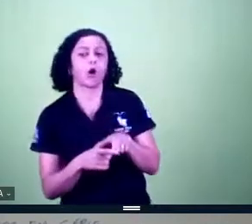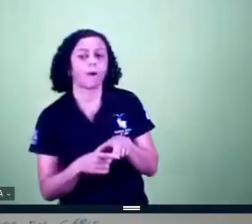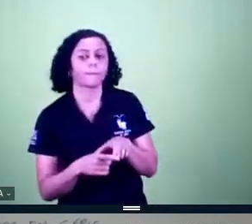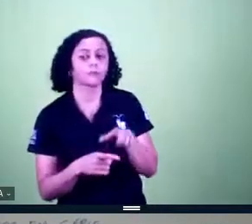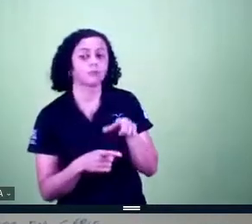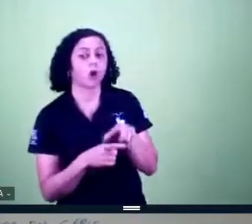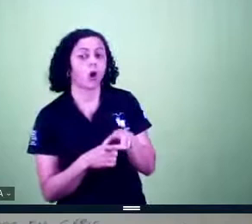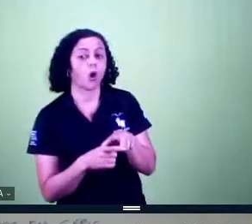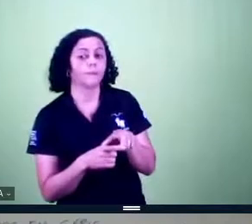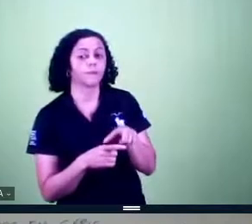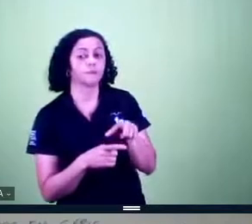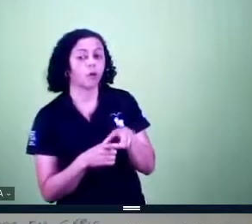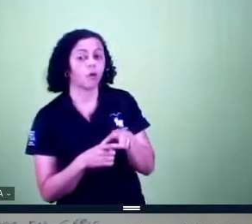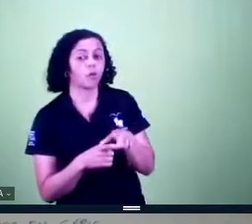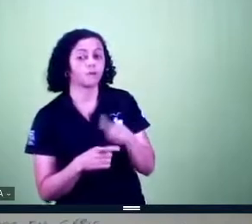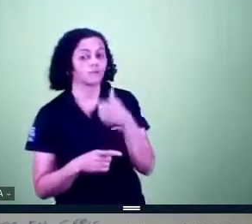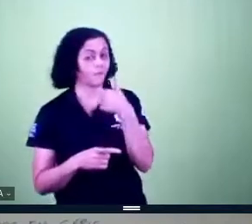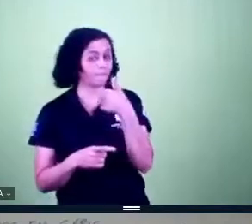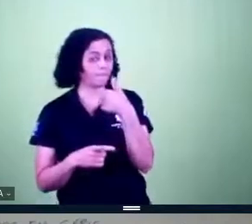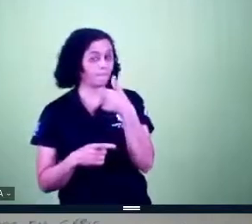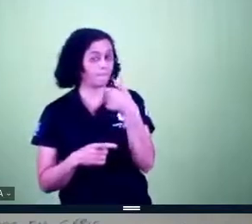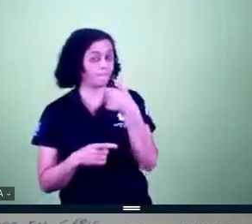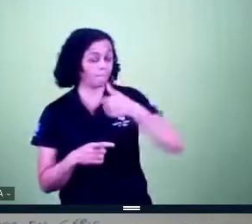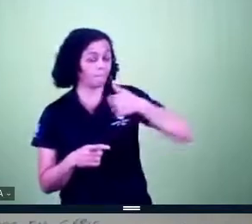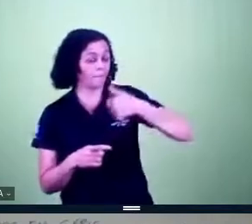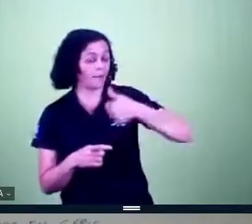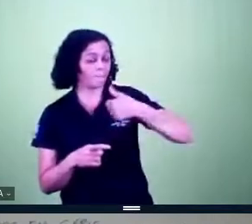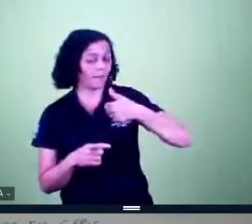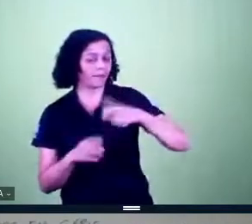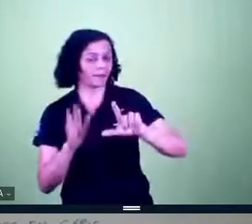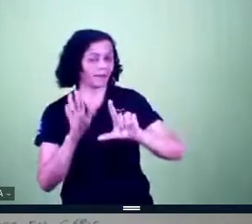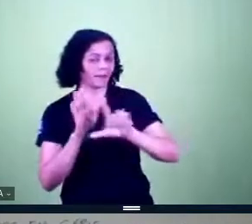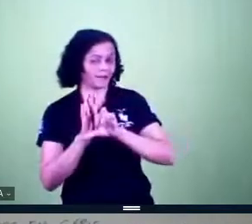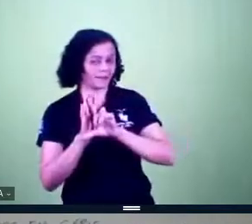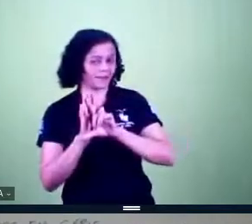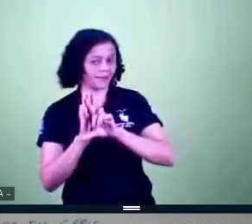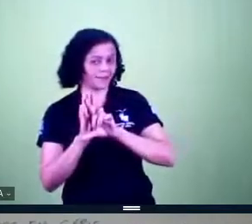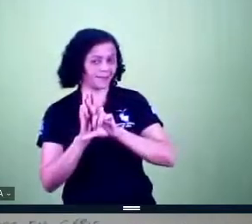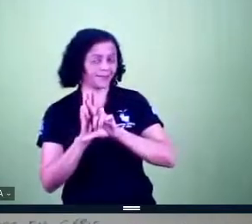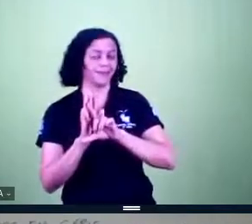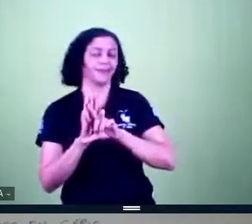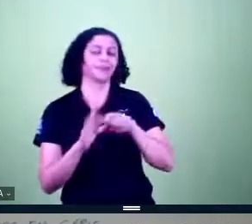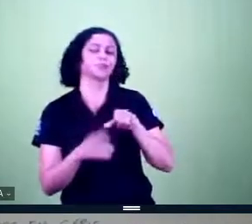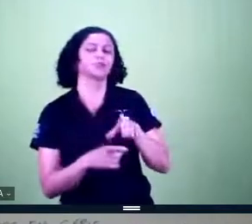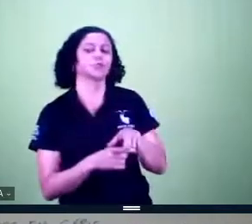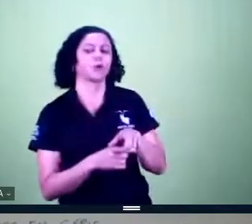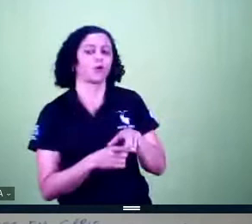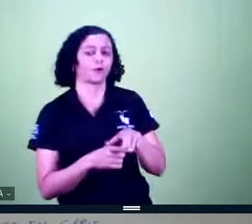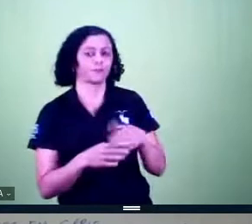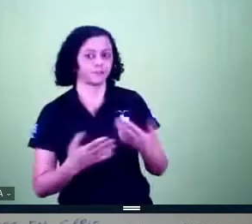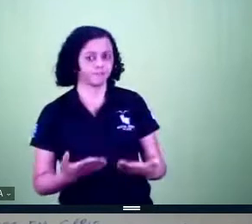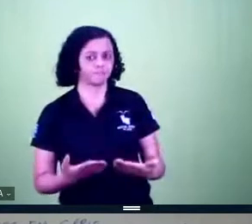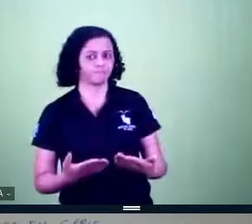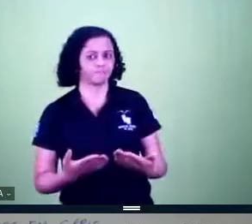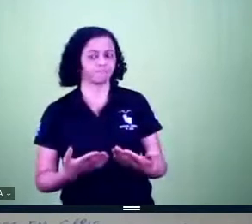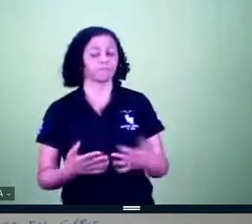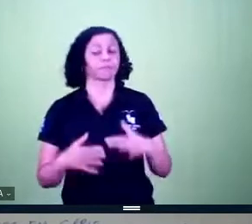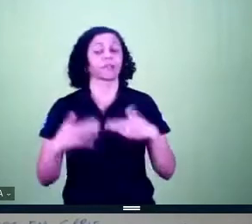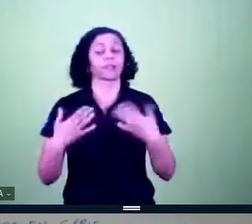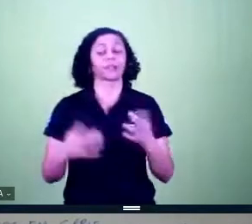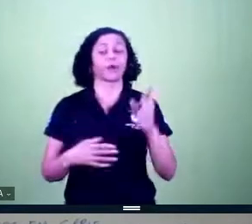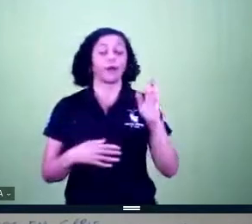ohms, primeira lei de ohm, né? Quando eu multiplico ohms por ampere, eu tenho volts. V é igual a R vezes I. Então,